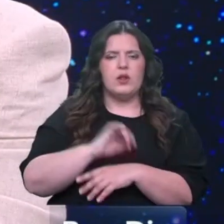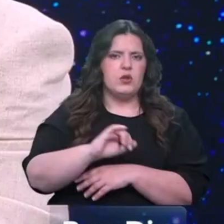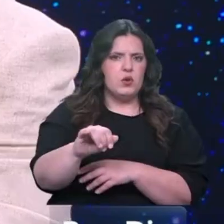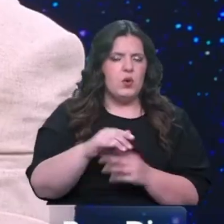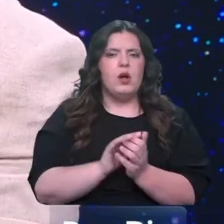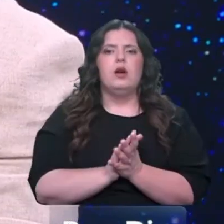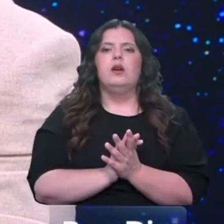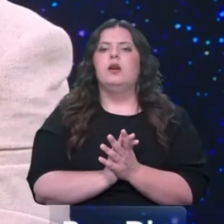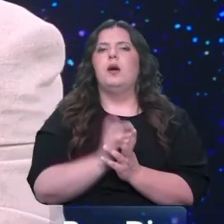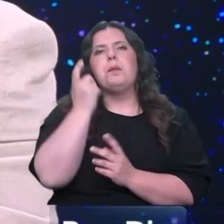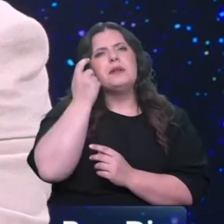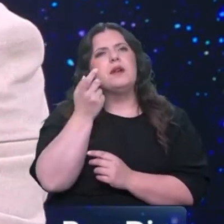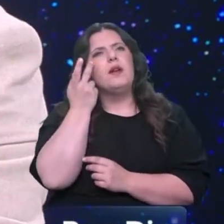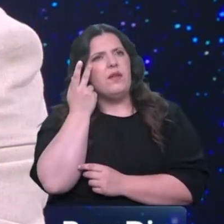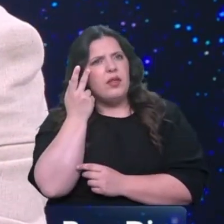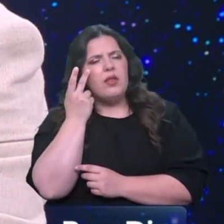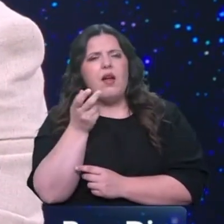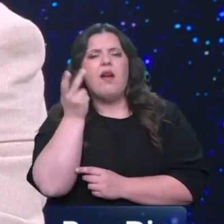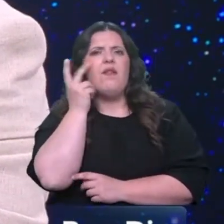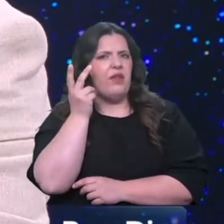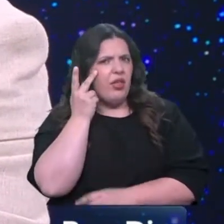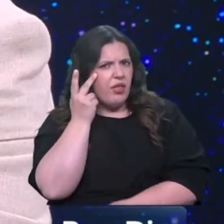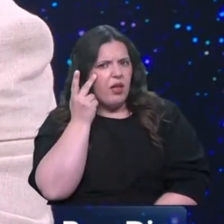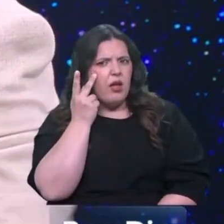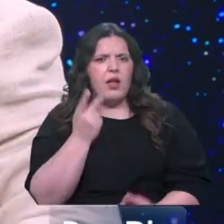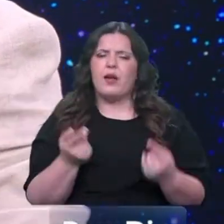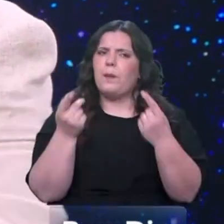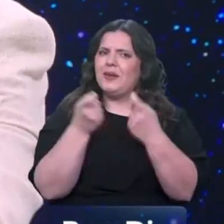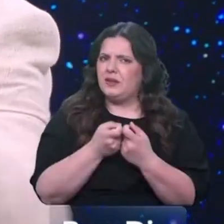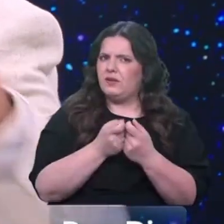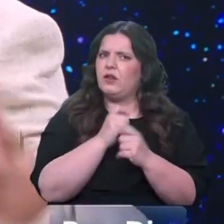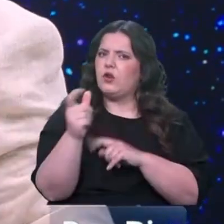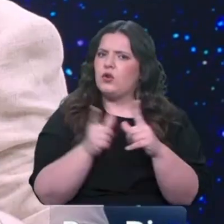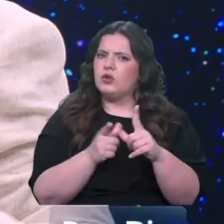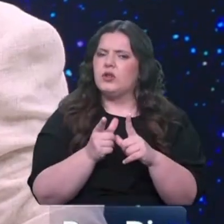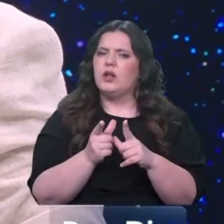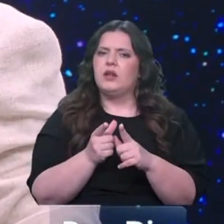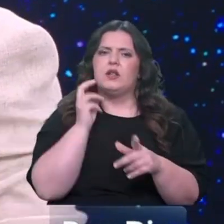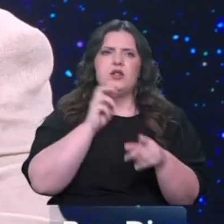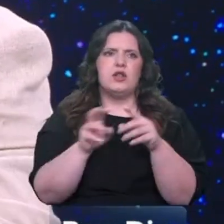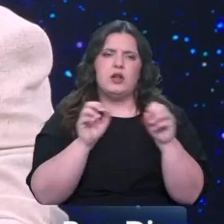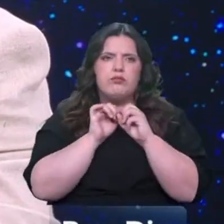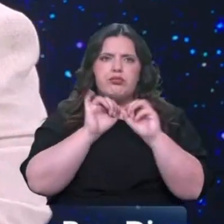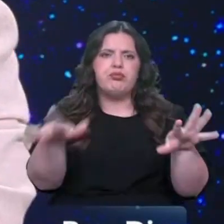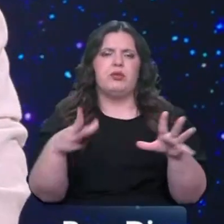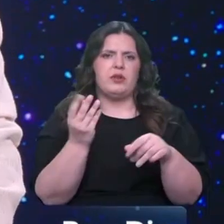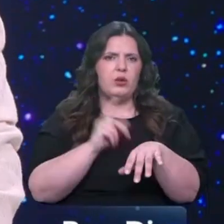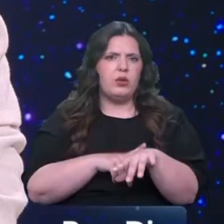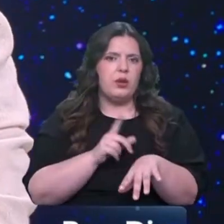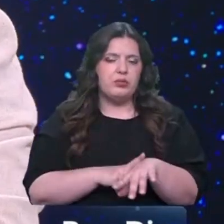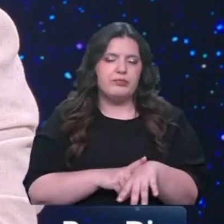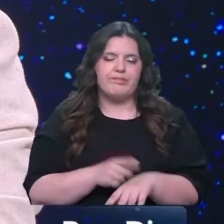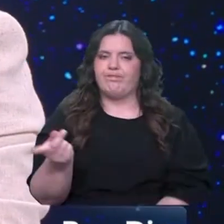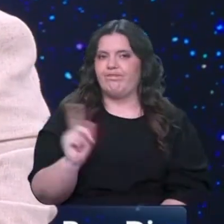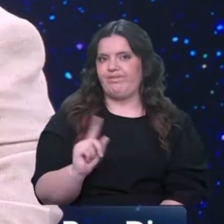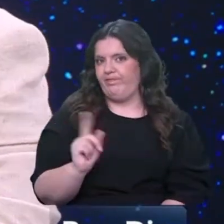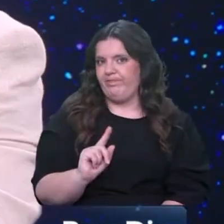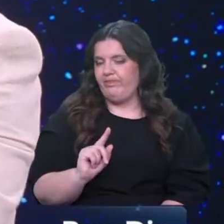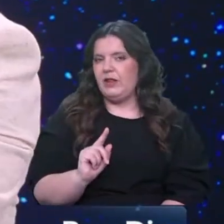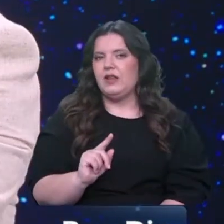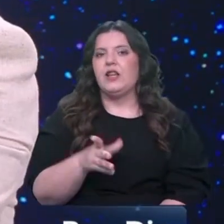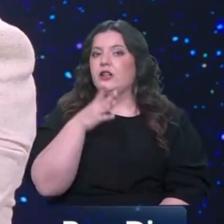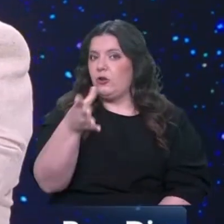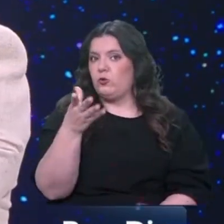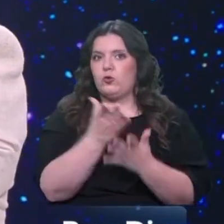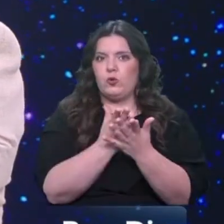portanto, pensa na vida. Será que a vida é compatível com estrelas que emitem tanta energia durante tanto tempo? Não é. E, portanto, este estudo diz